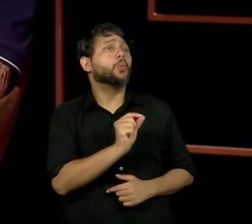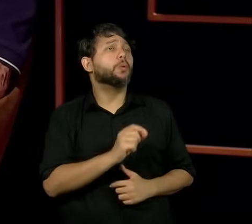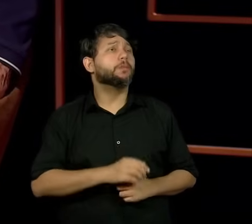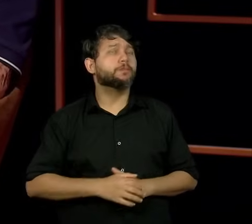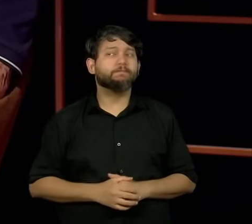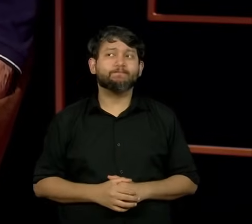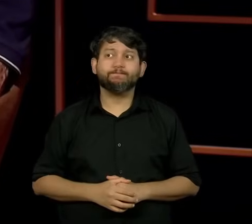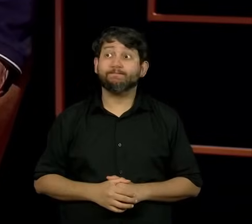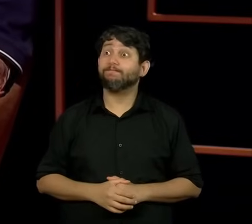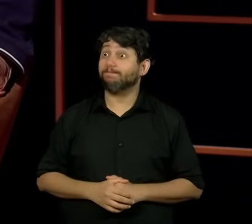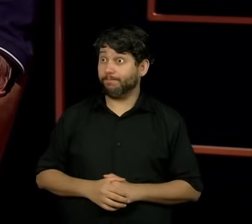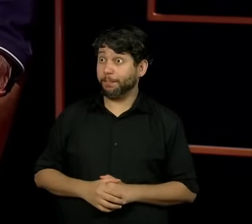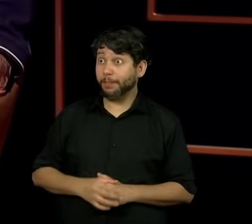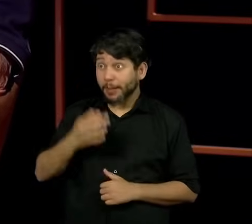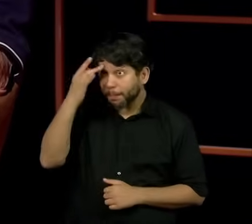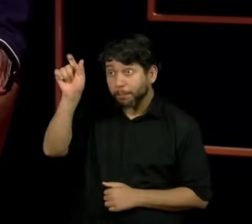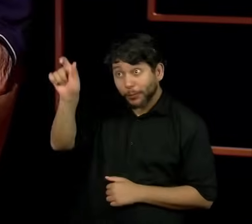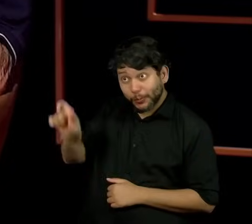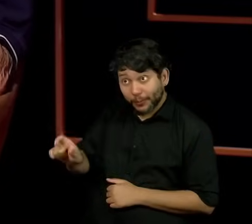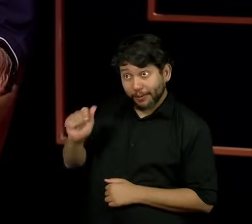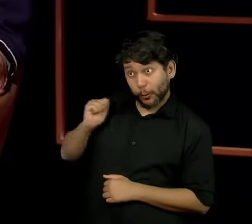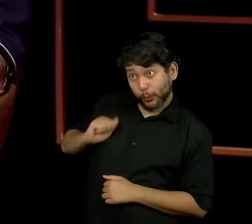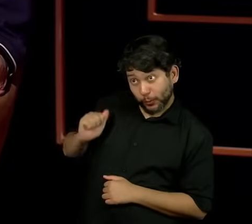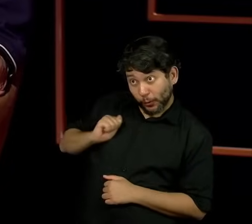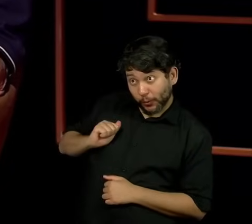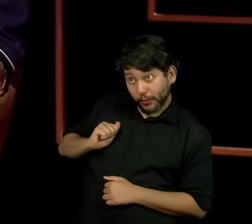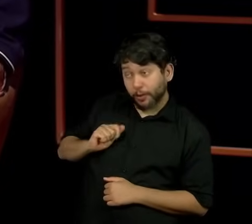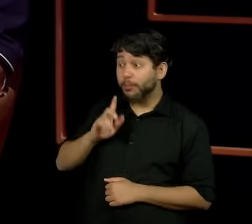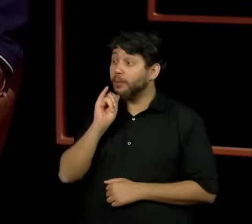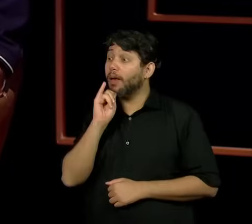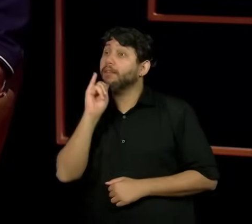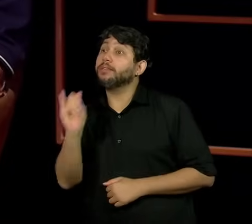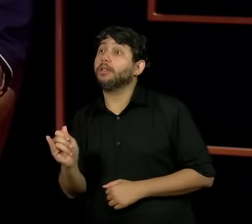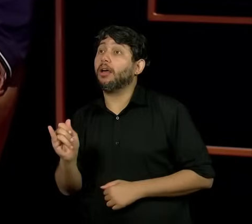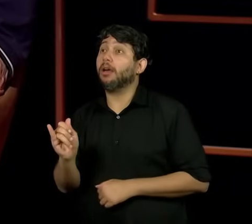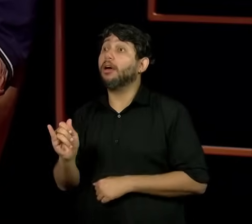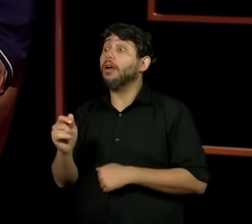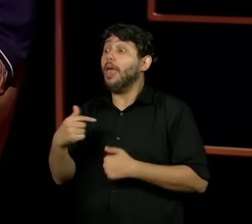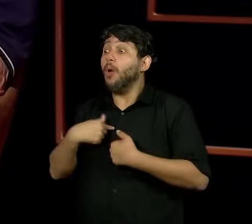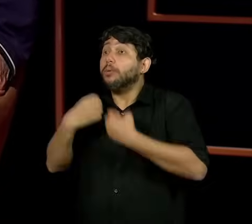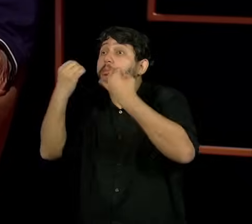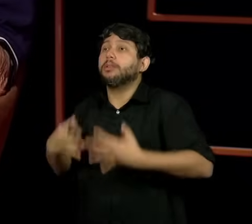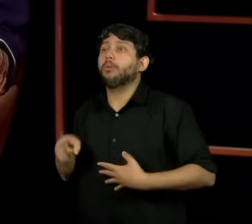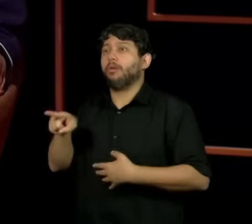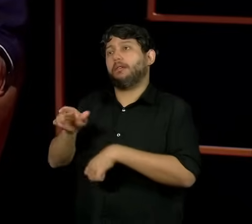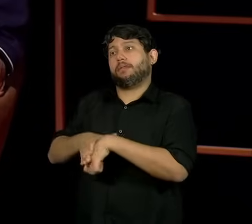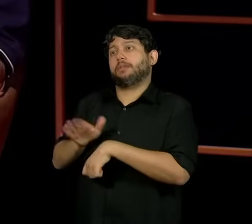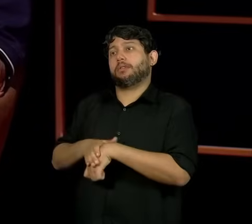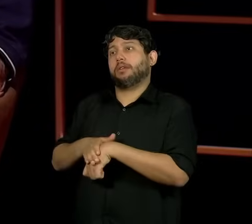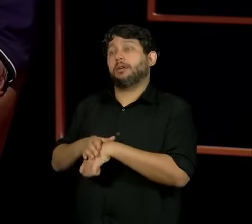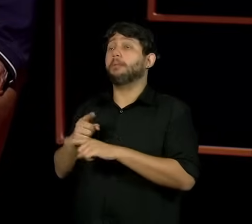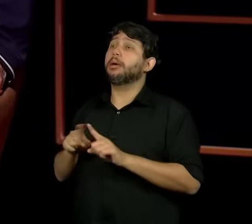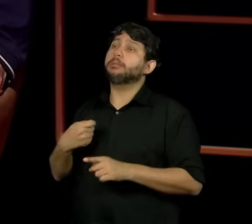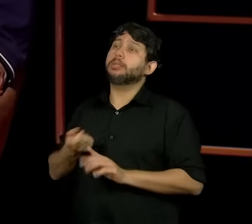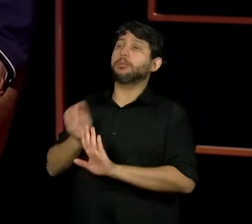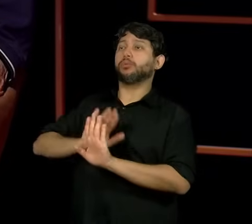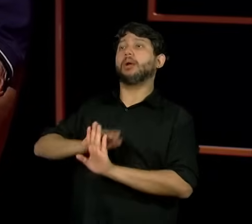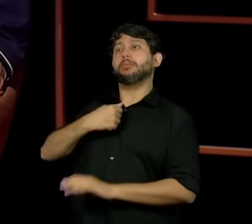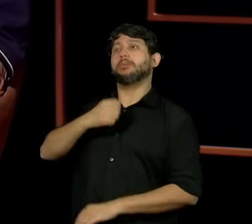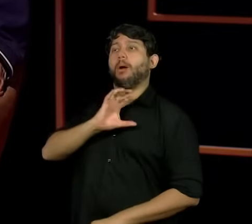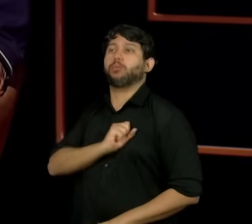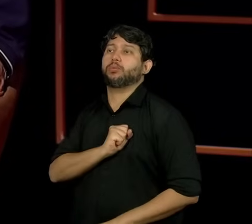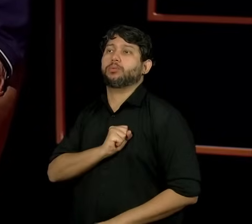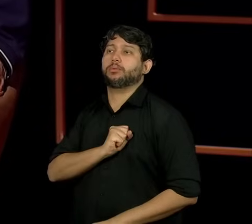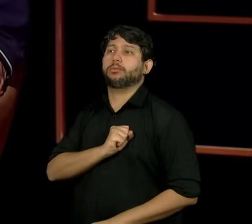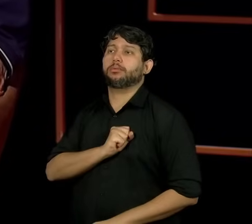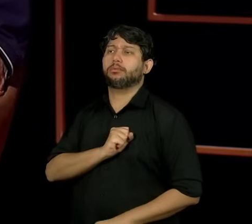É passar ao intérprete que nós sabemos o que eles têm que fazer. Com amor. Com